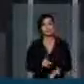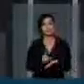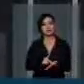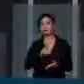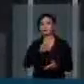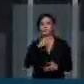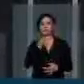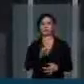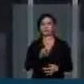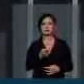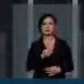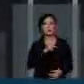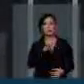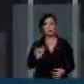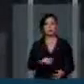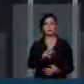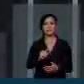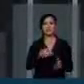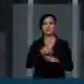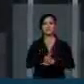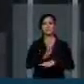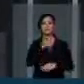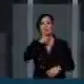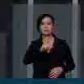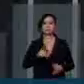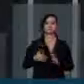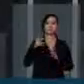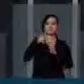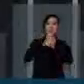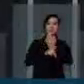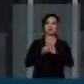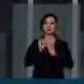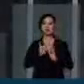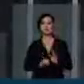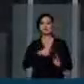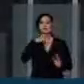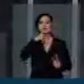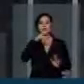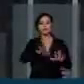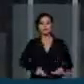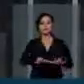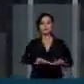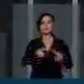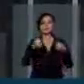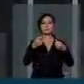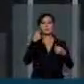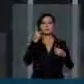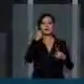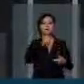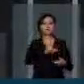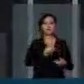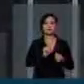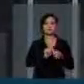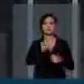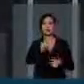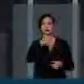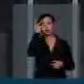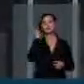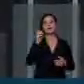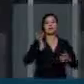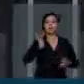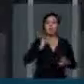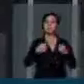projetos que não venham pela pressão das ruas para garantir que quem tem mais paga mais, que os ricos deveriam pagar mais